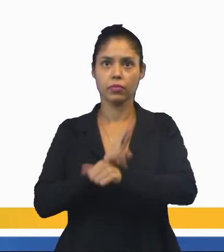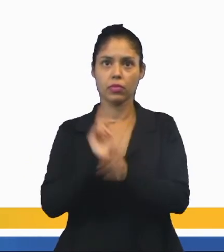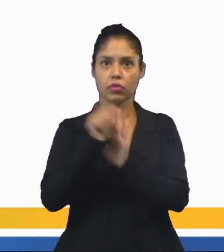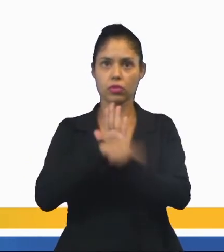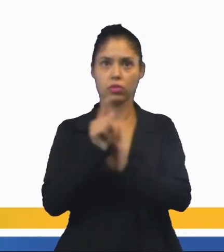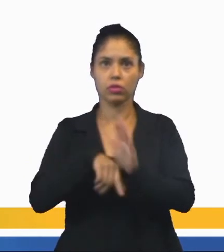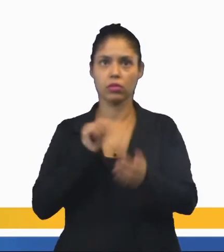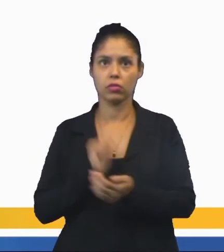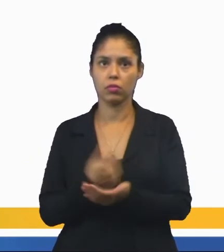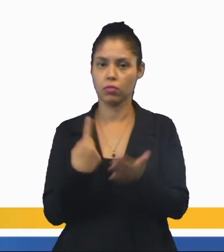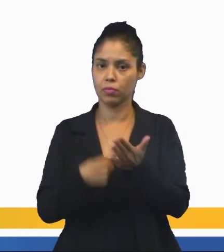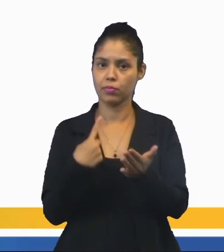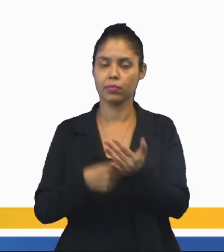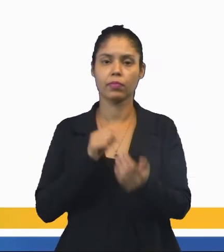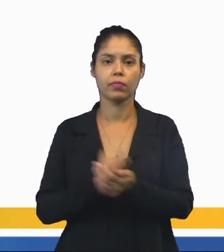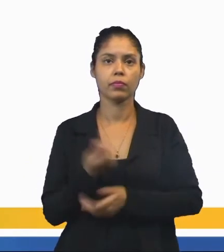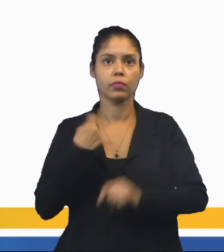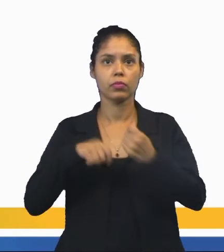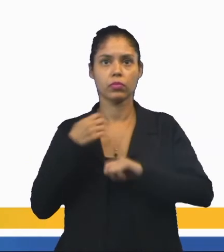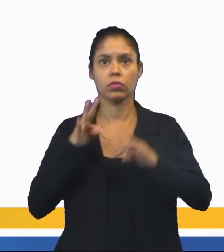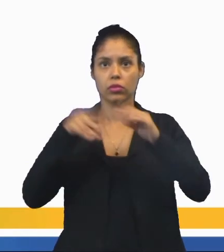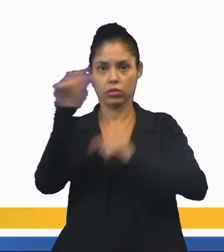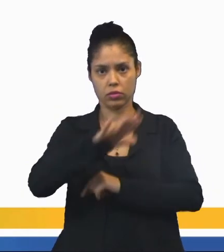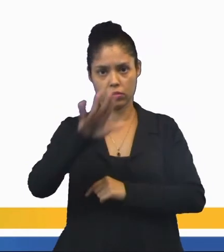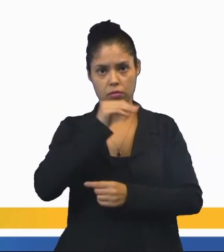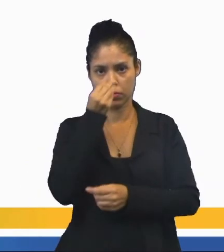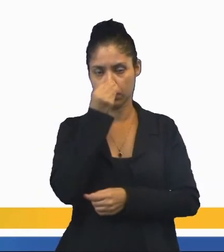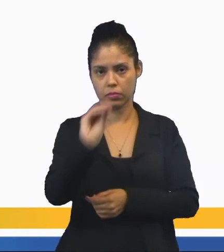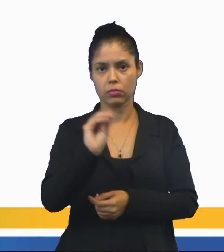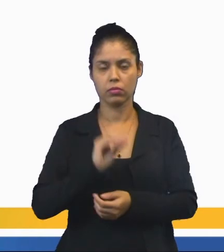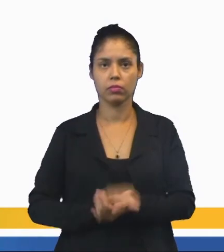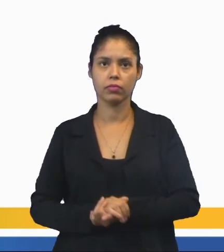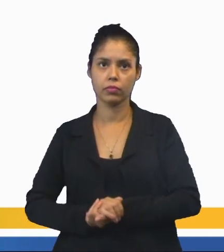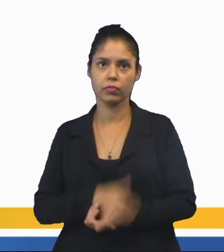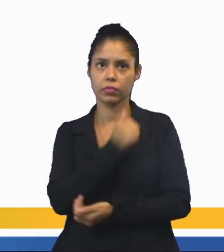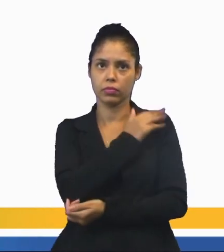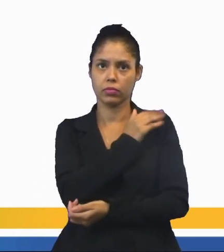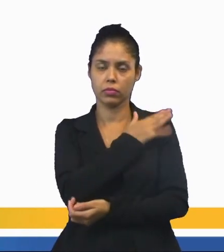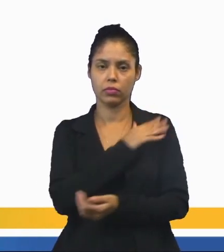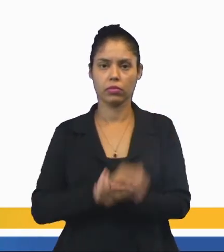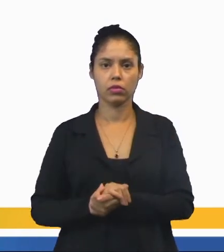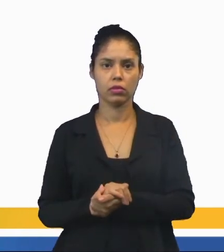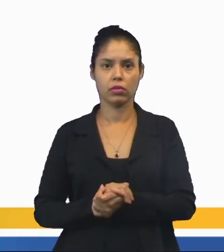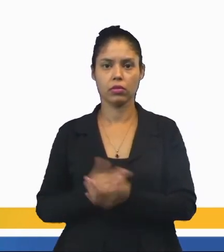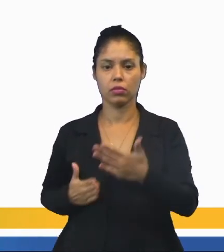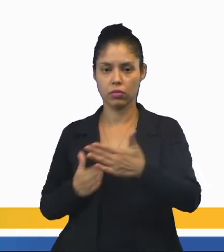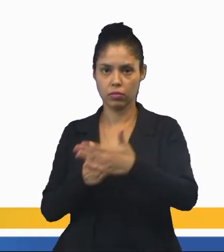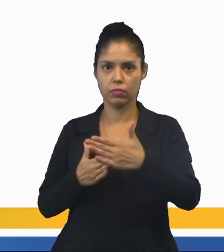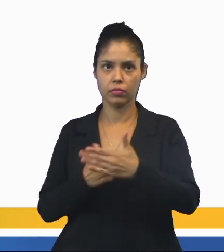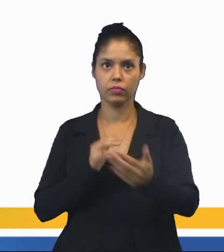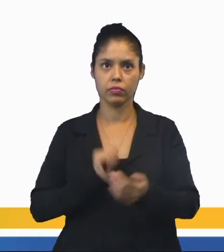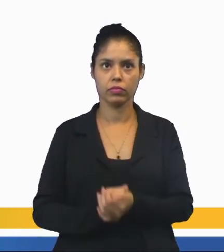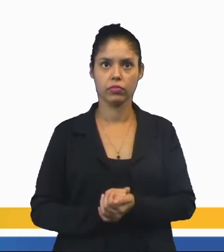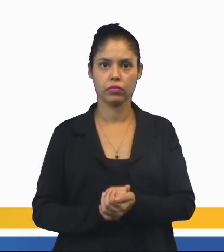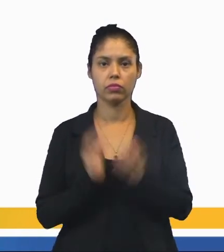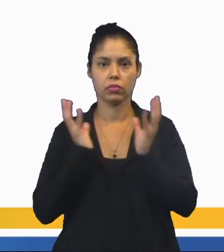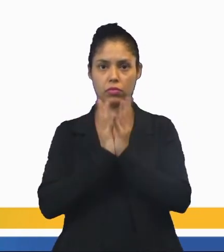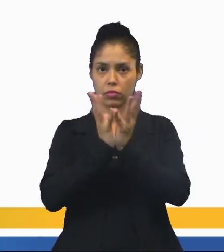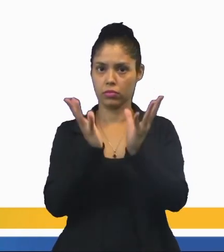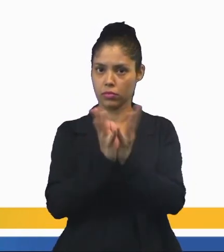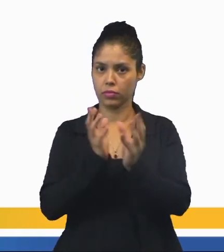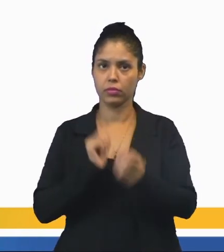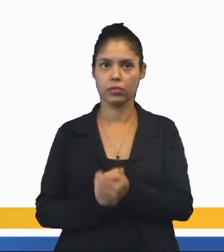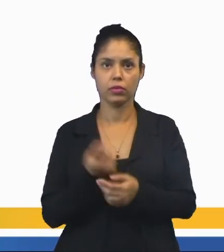gênero, condição econômica e todas as outras discriminações que existem. As religiões precisavam combater isso em conjunto,